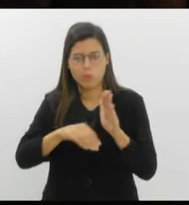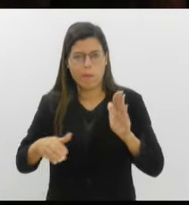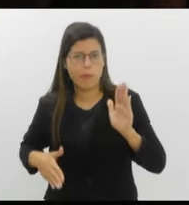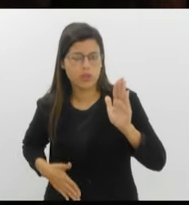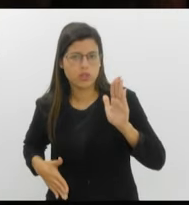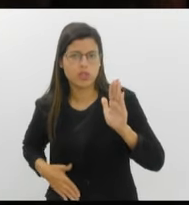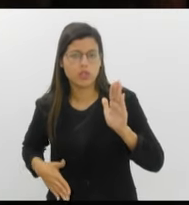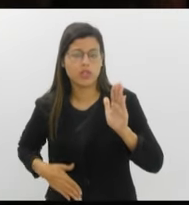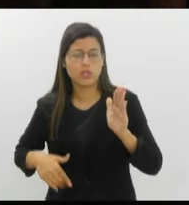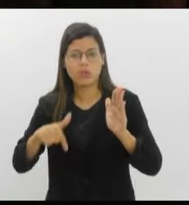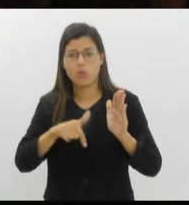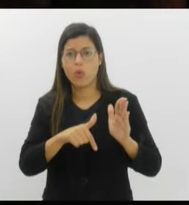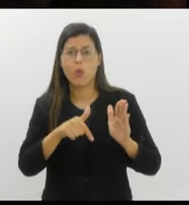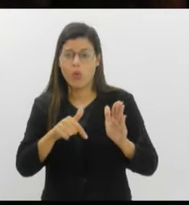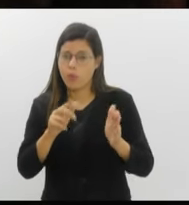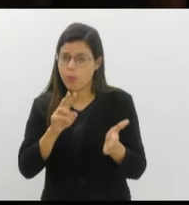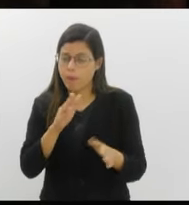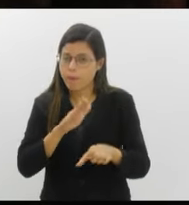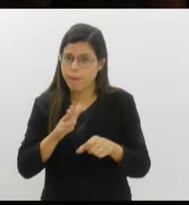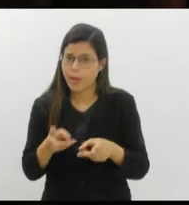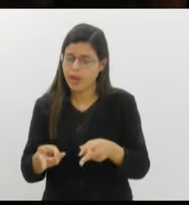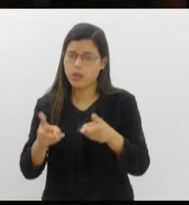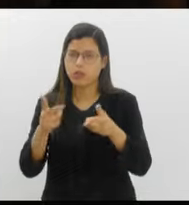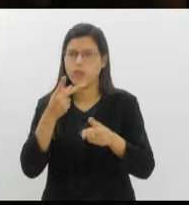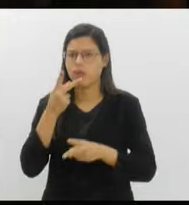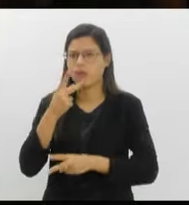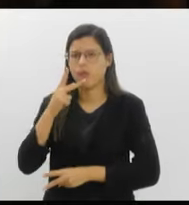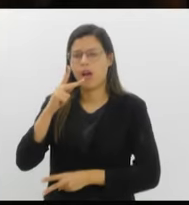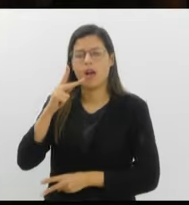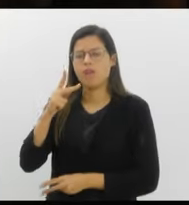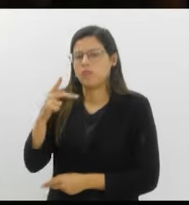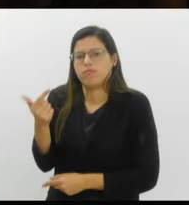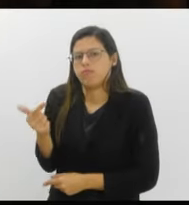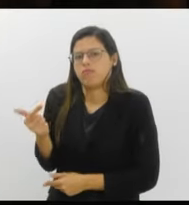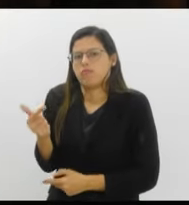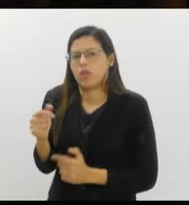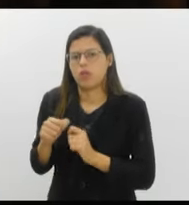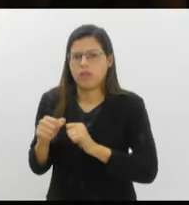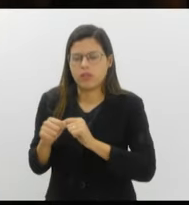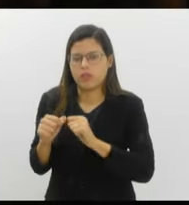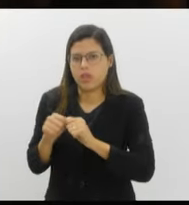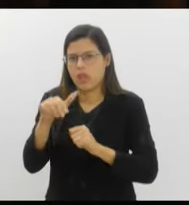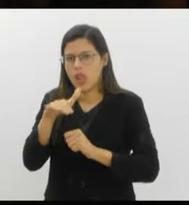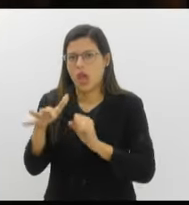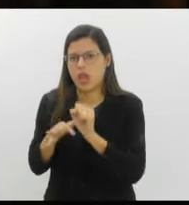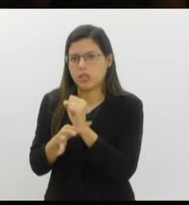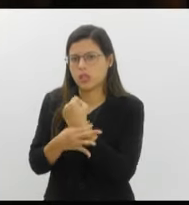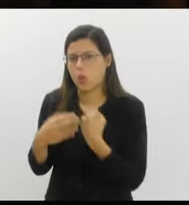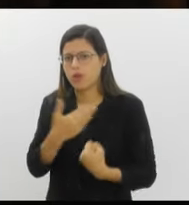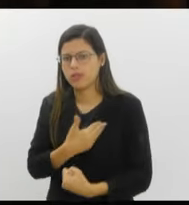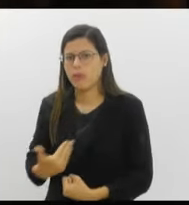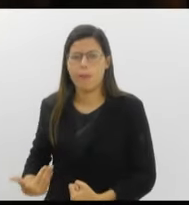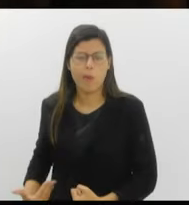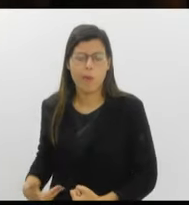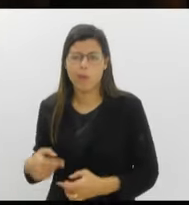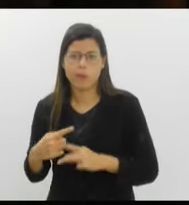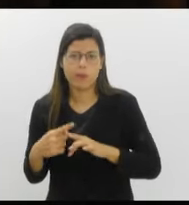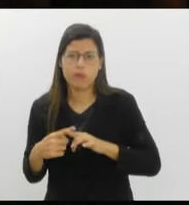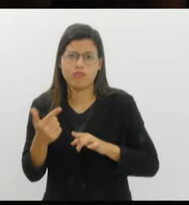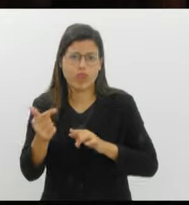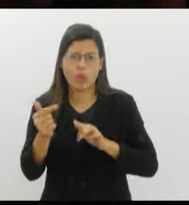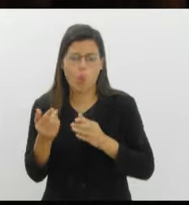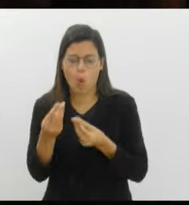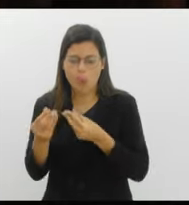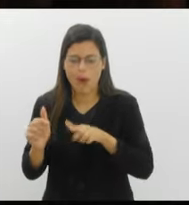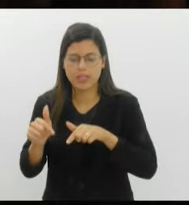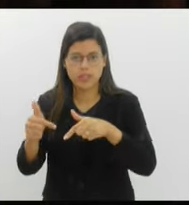no tema da segurança pública. Disse que lavou as mãos da segurança pública porque ele não tem nada o que fazer, quando, na verdade,